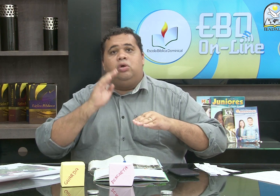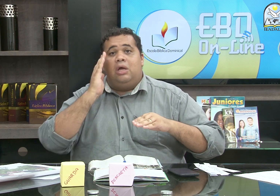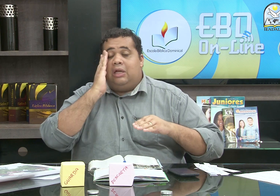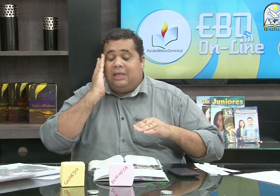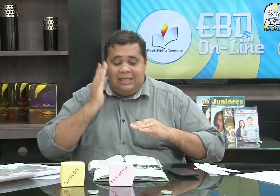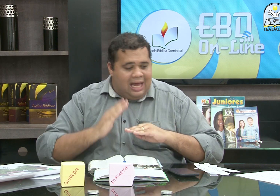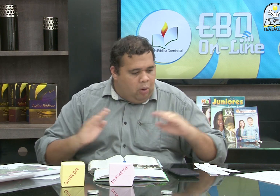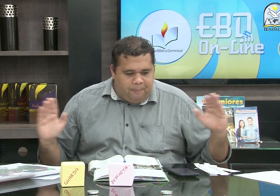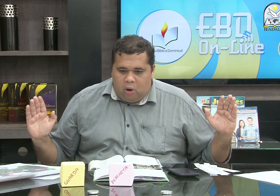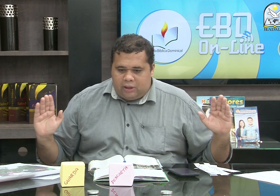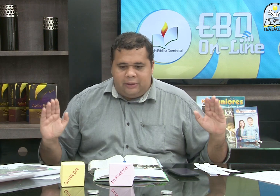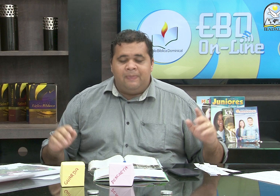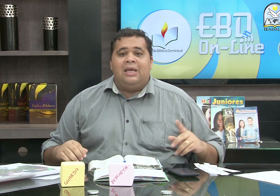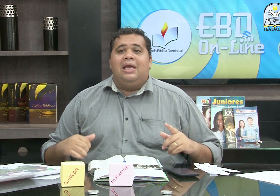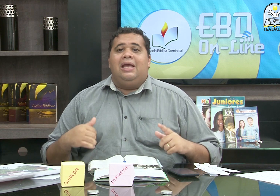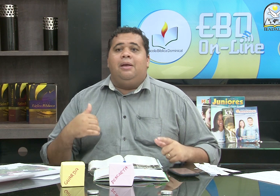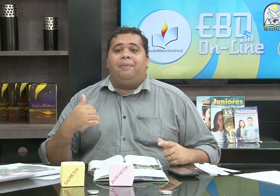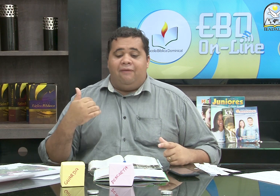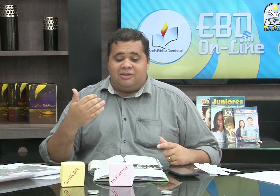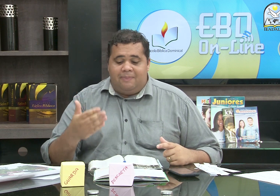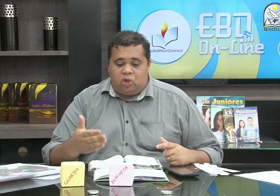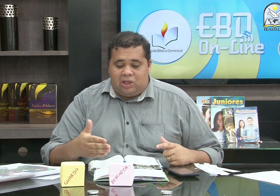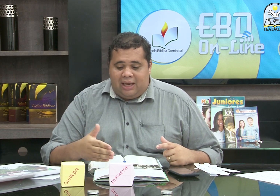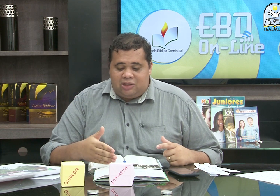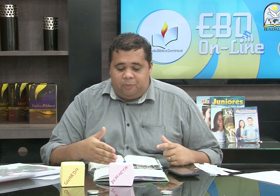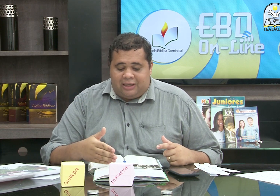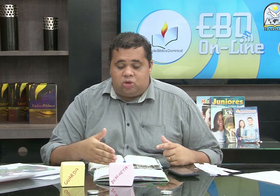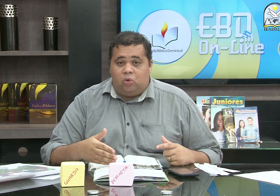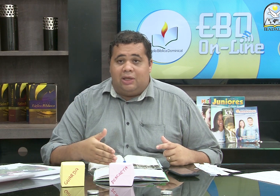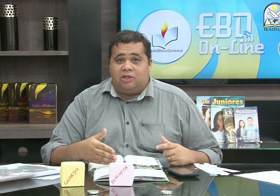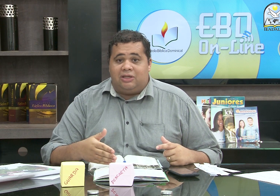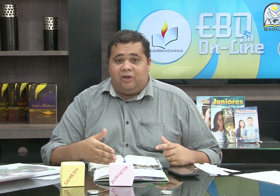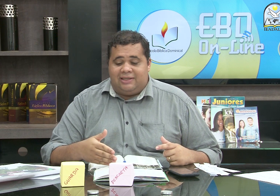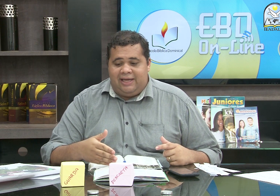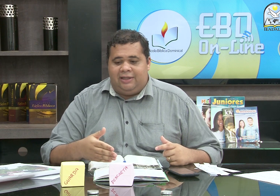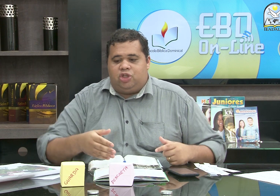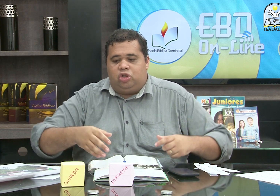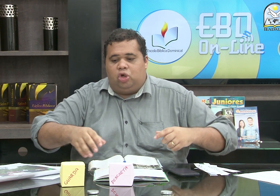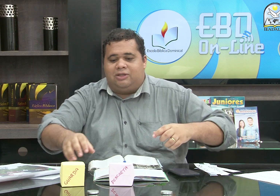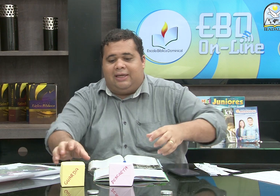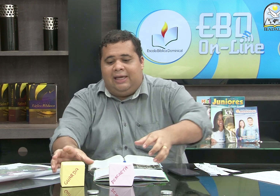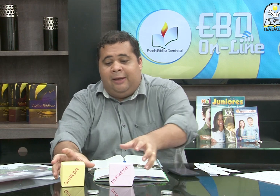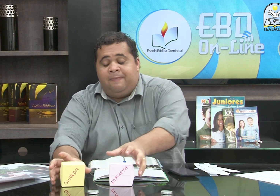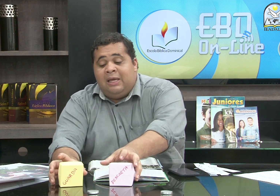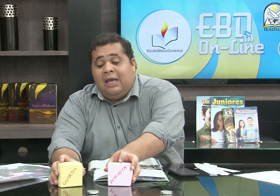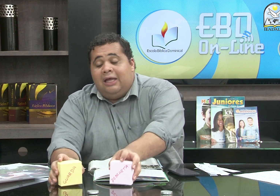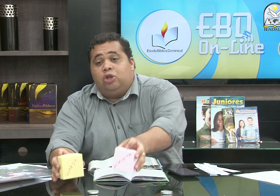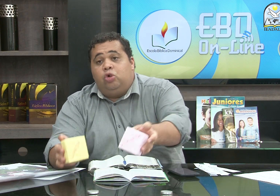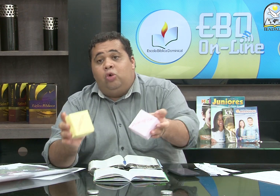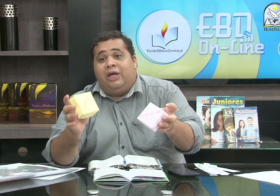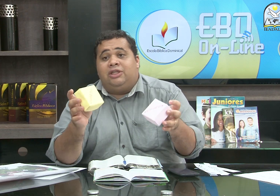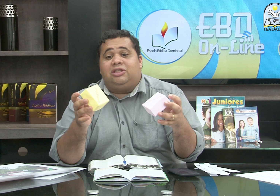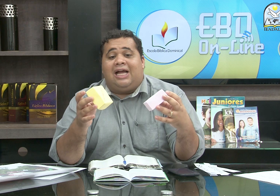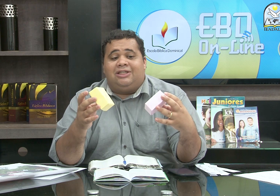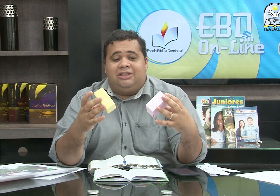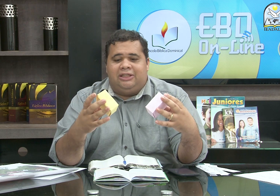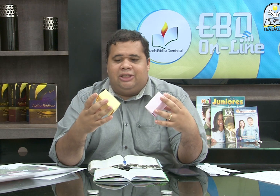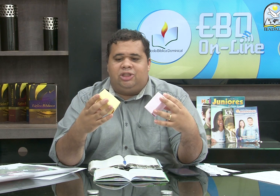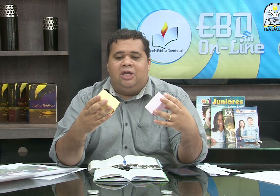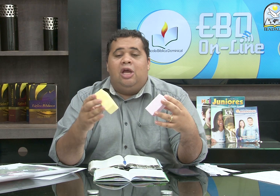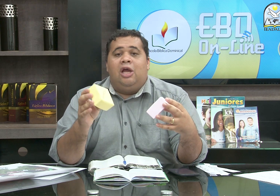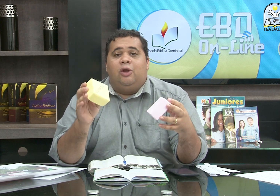isso não pode e para você mostrar isso para sua seus adolescentes eu trouxe aqui duas